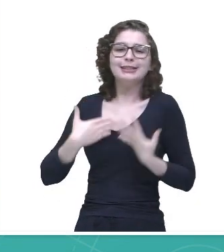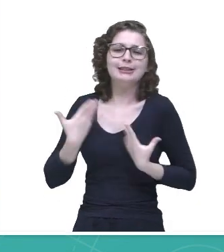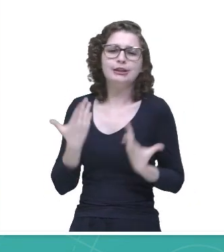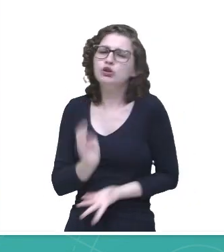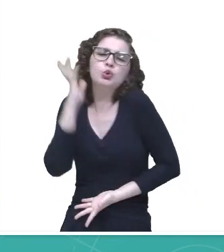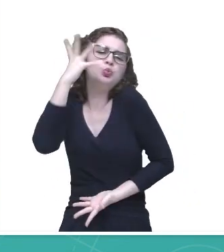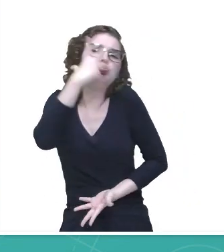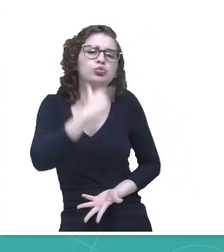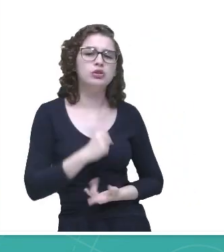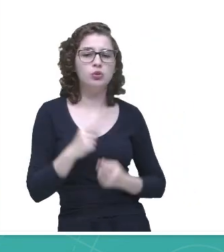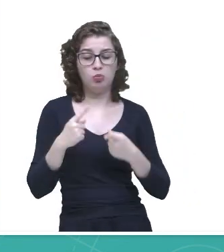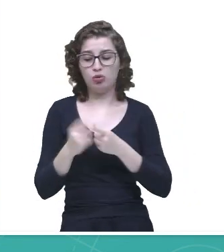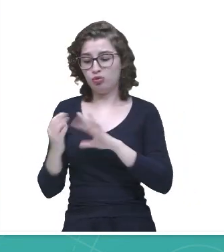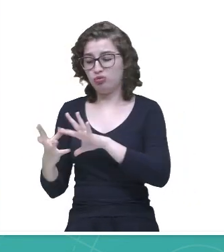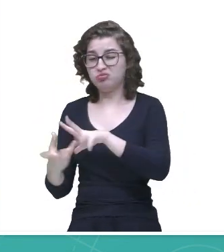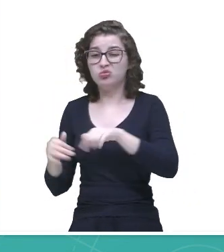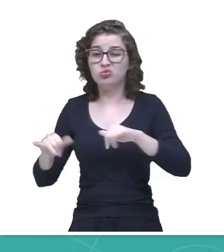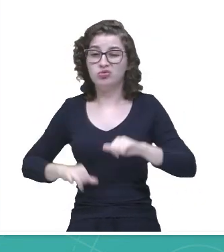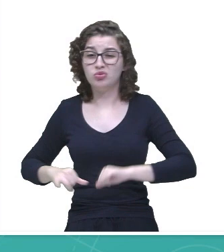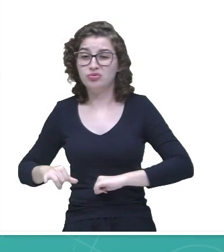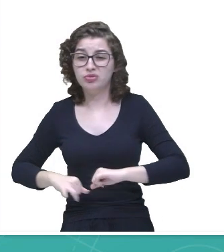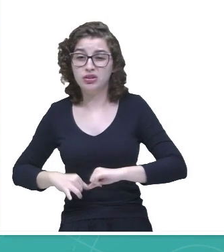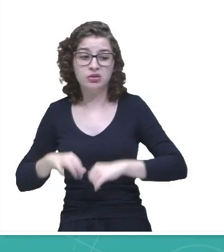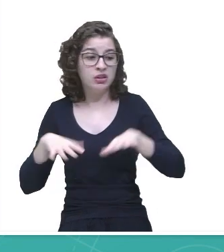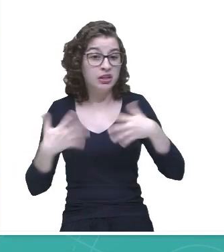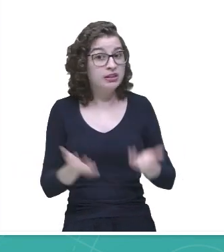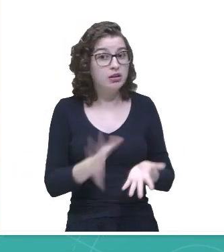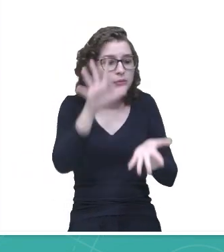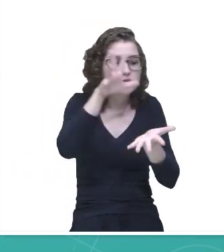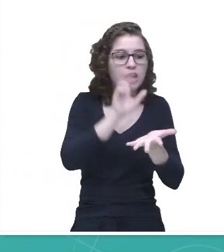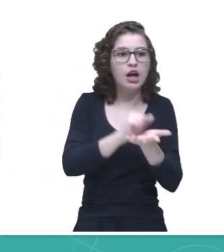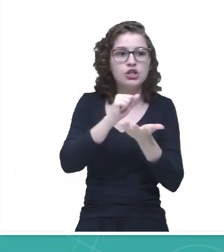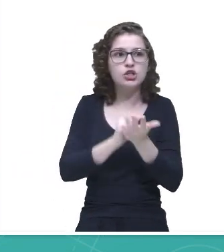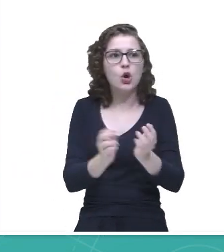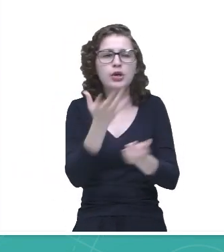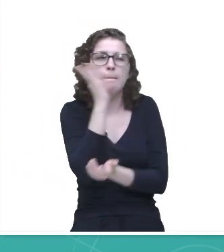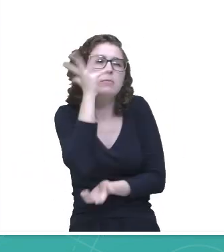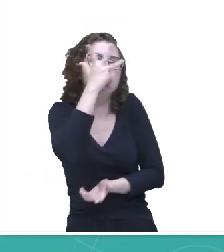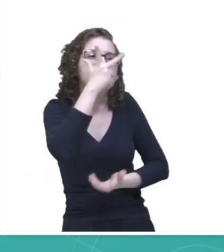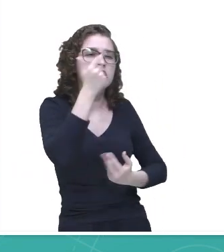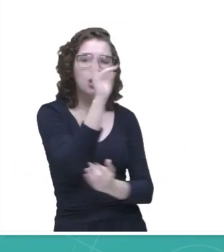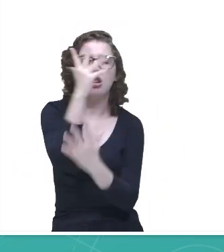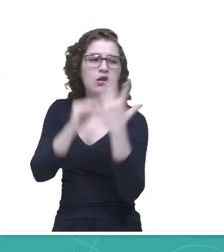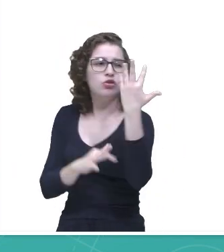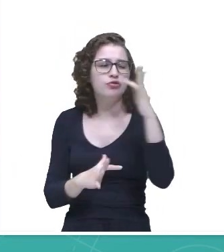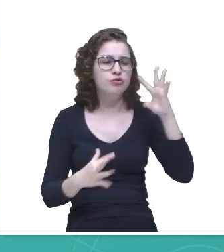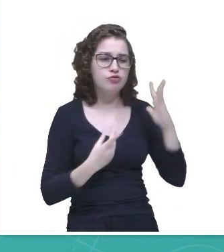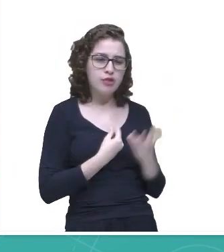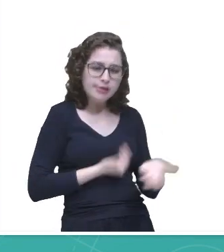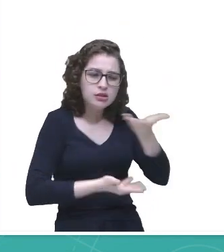não, vamos pintar o que é belo, a natureza, o ar livre, o conviver com o outro,